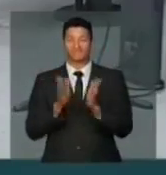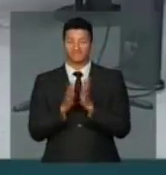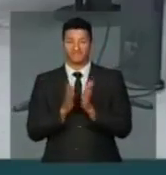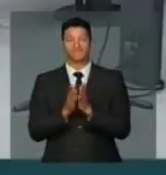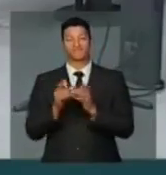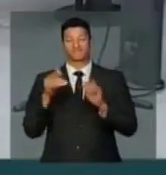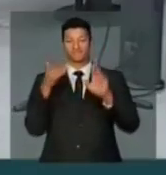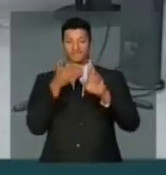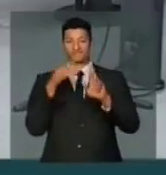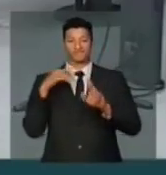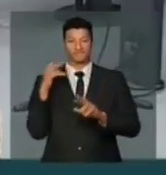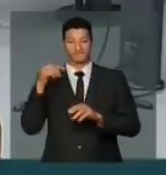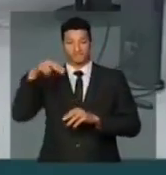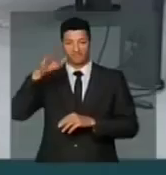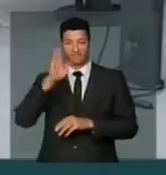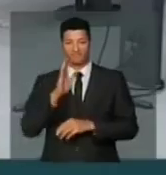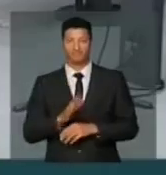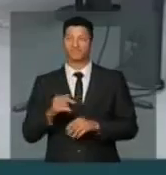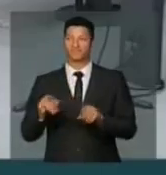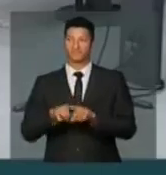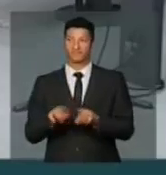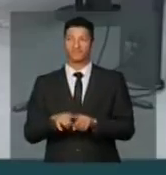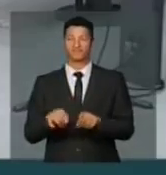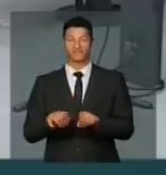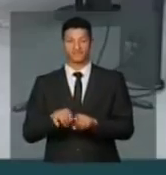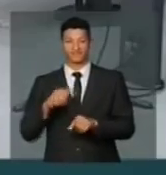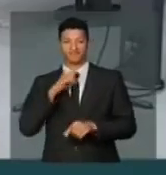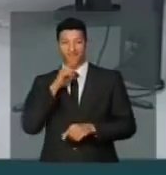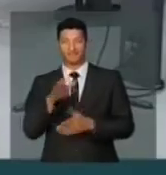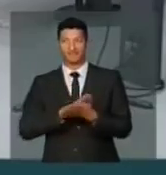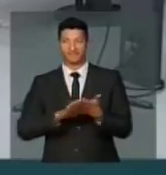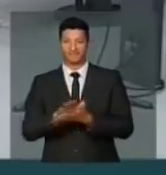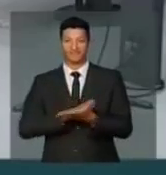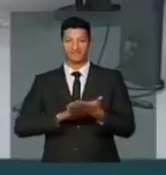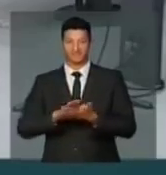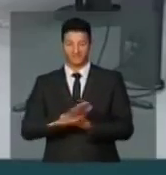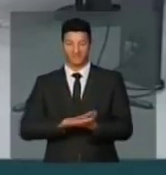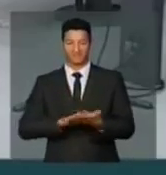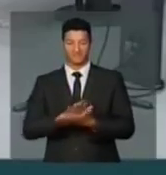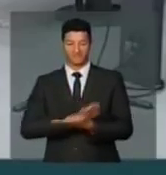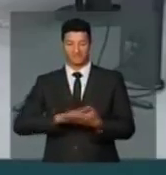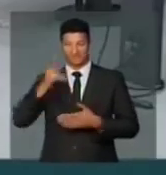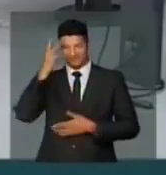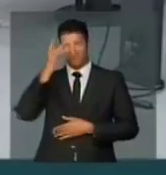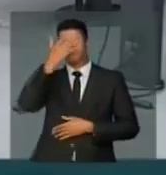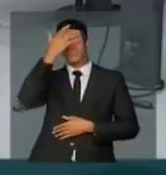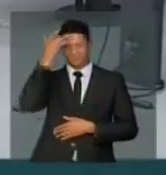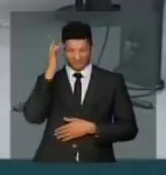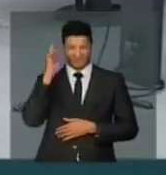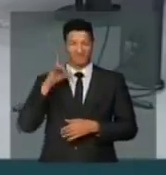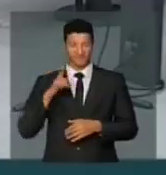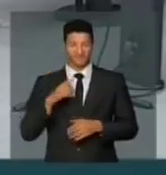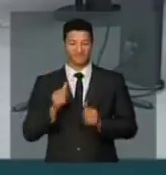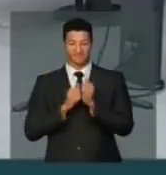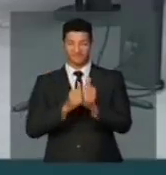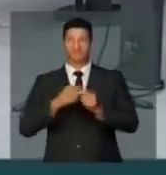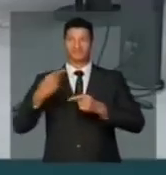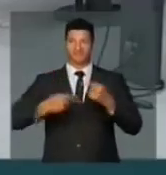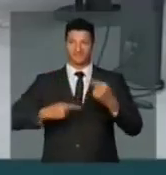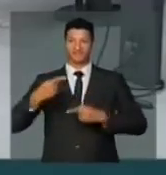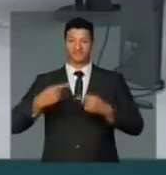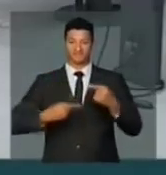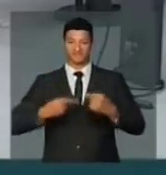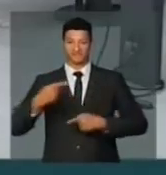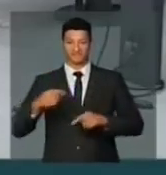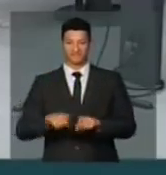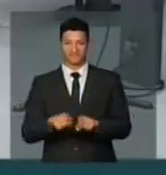parabéns, é uma referência para o norte do Brasil, é uma referência para o Amazonas, sem dúvida alguma, inspiração para muitos que têm ainda uma longa caminhada política. É novo